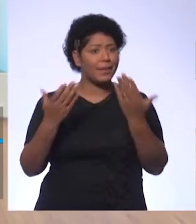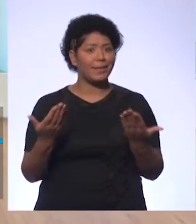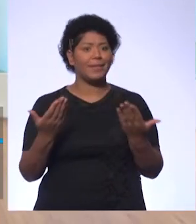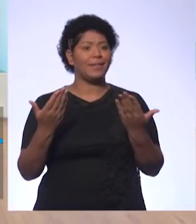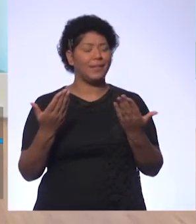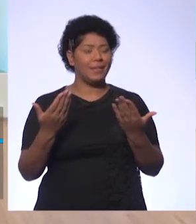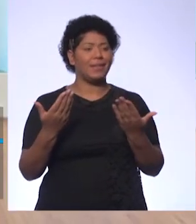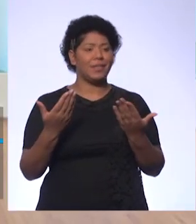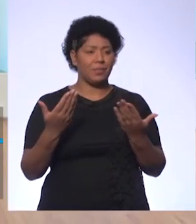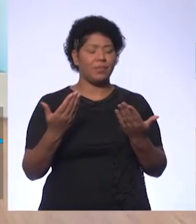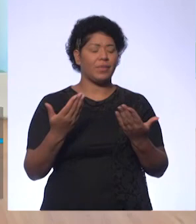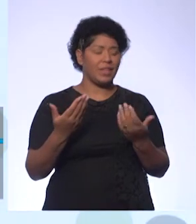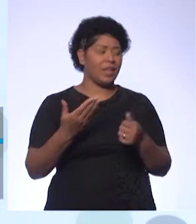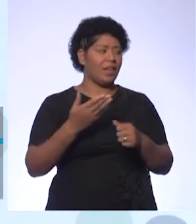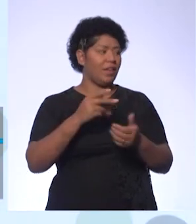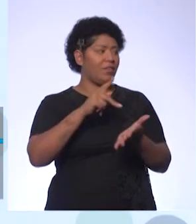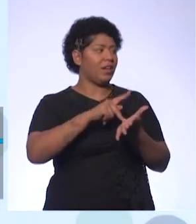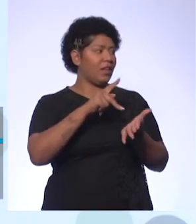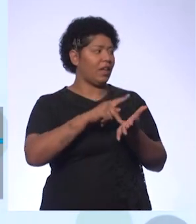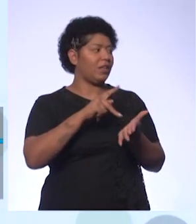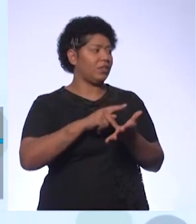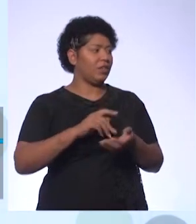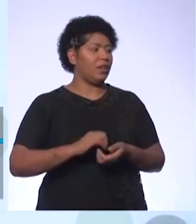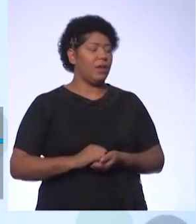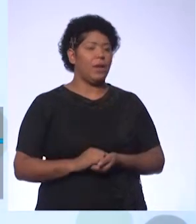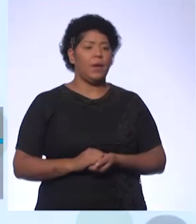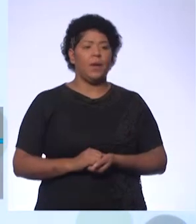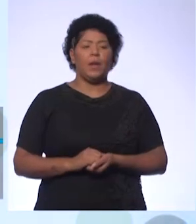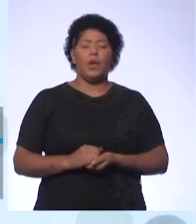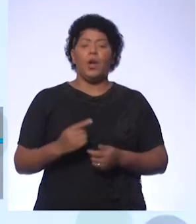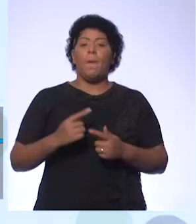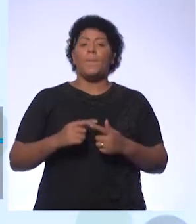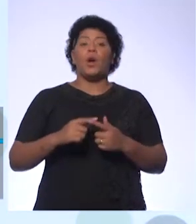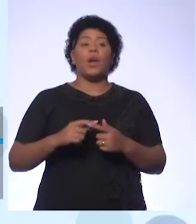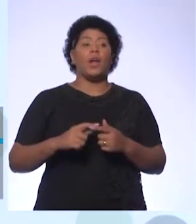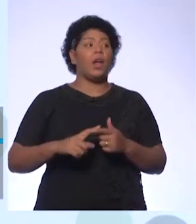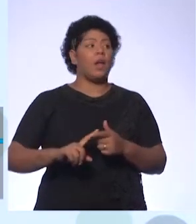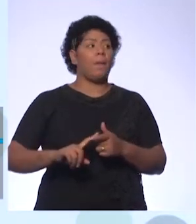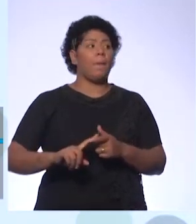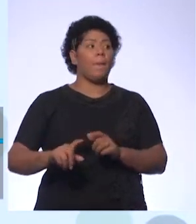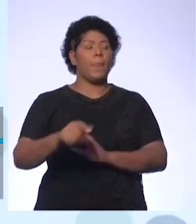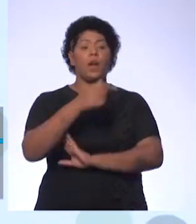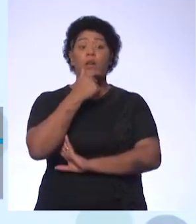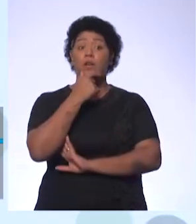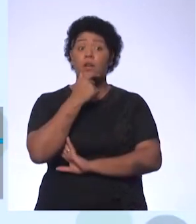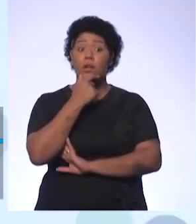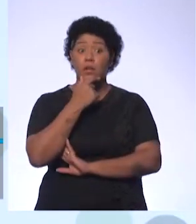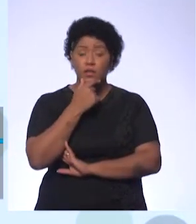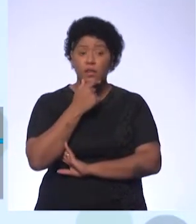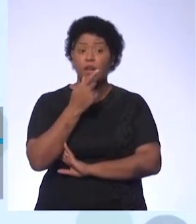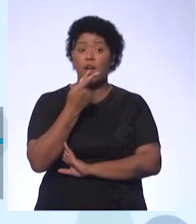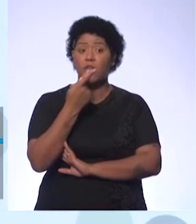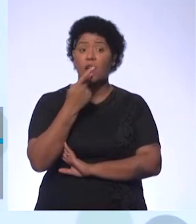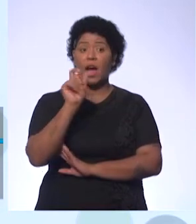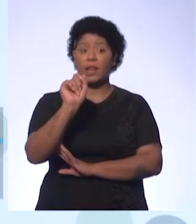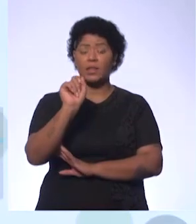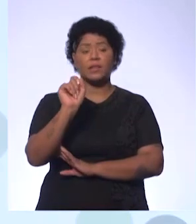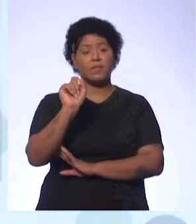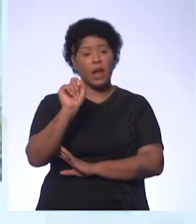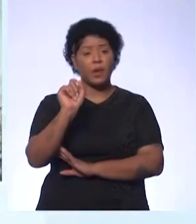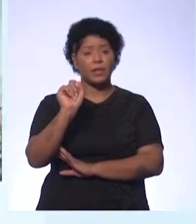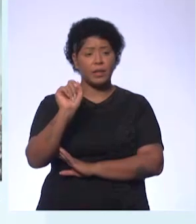inglês, ele também causou, o parlamento inglês ele reage ao movimento ludista. Vou colocar na tela para